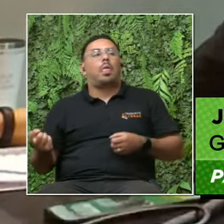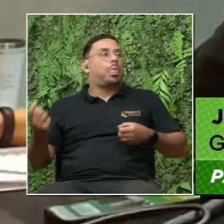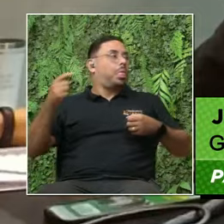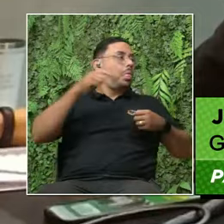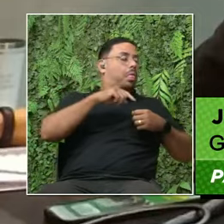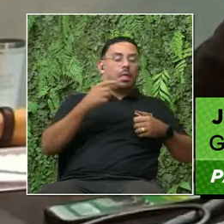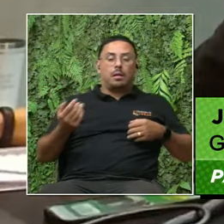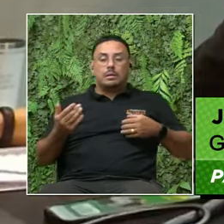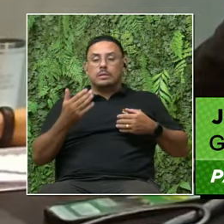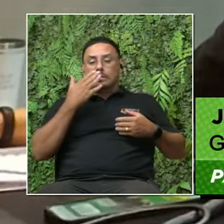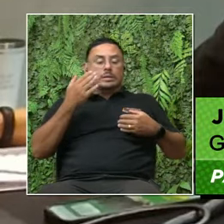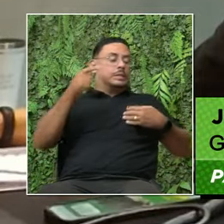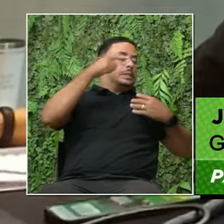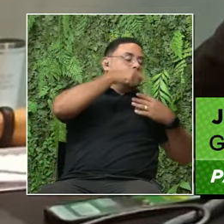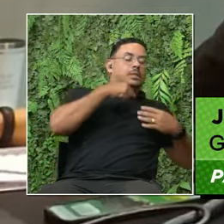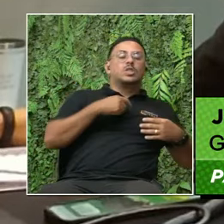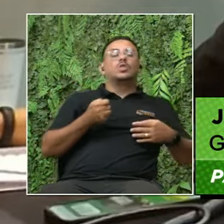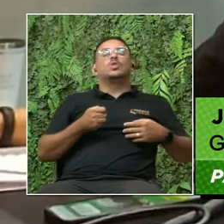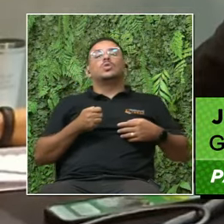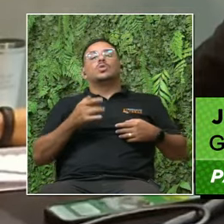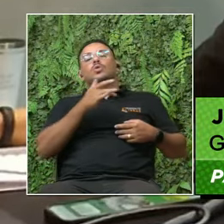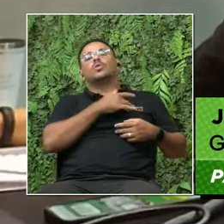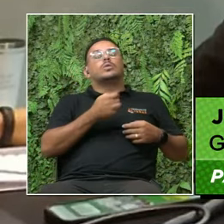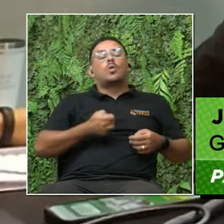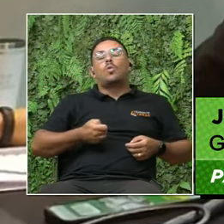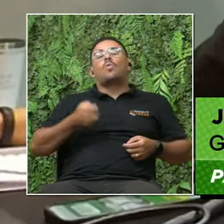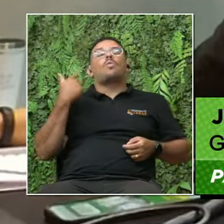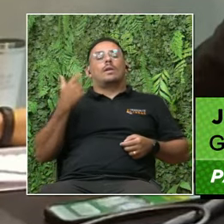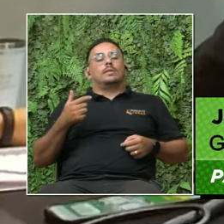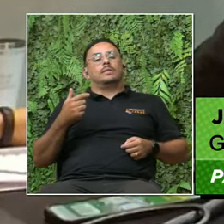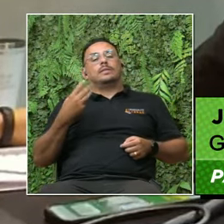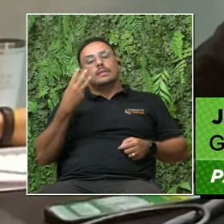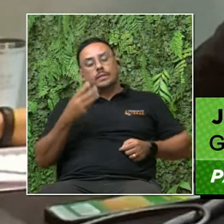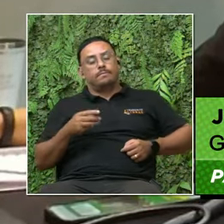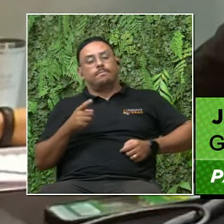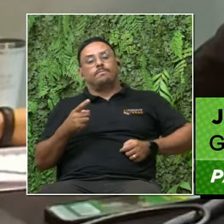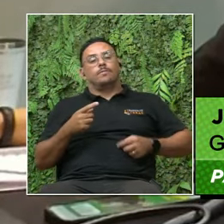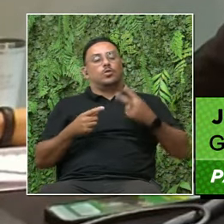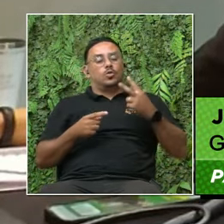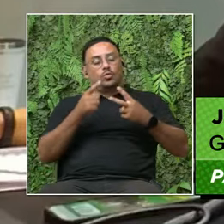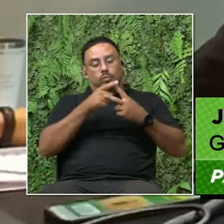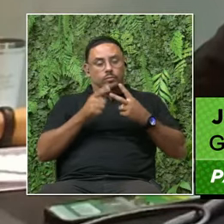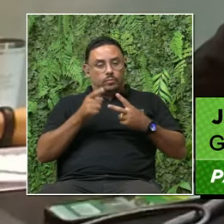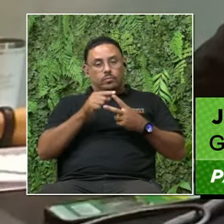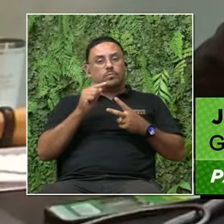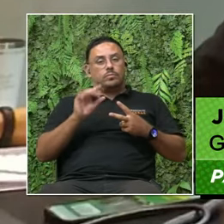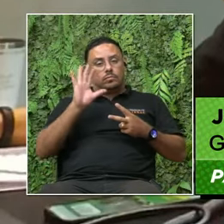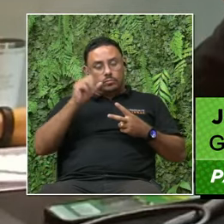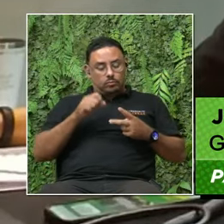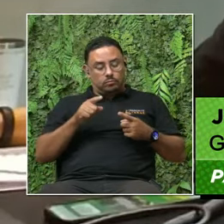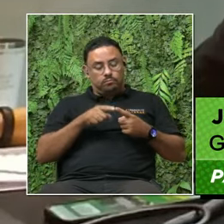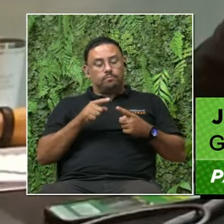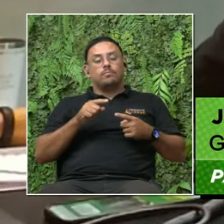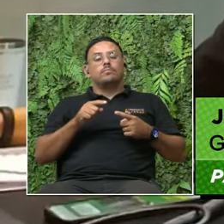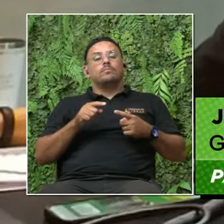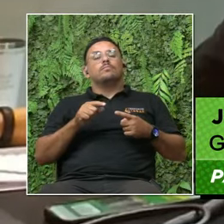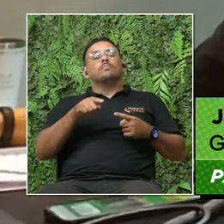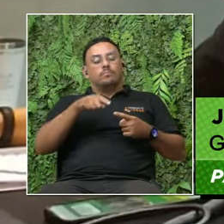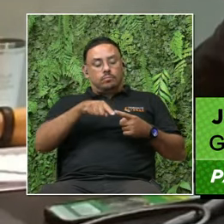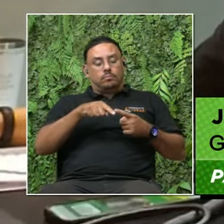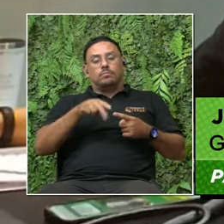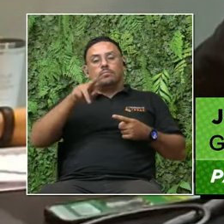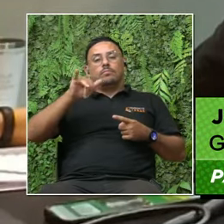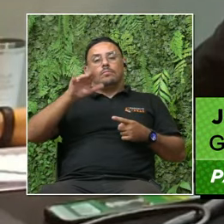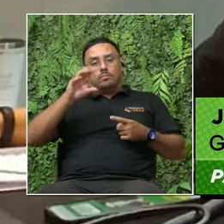o resto do jogo e e por isso o Cruzeiro quase virou então assim duas peças que eu acho primeiro eu acho que o milito Isso é uma informação que um